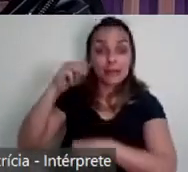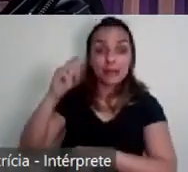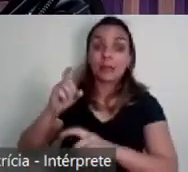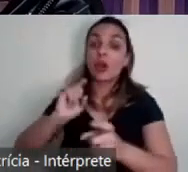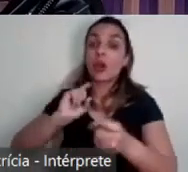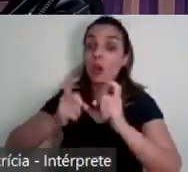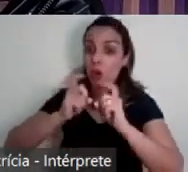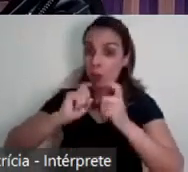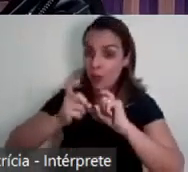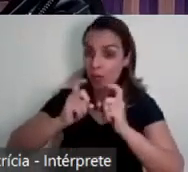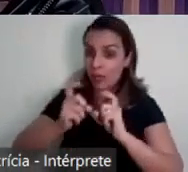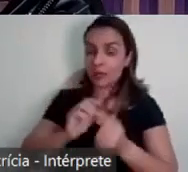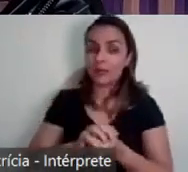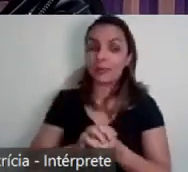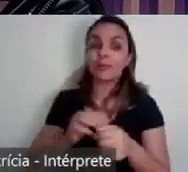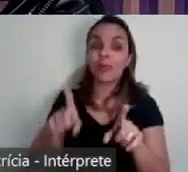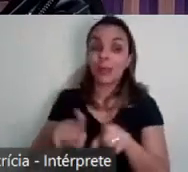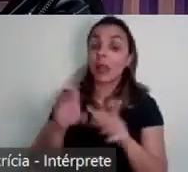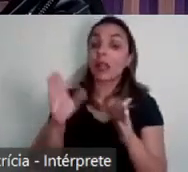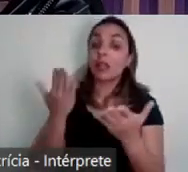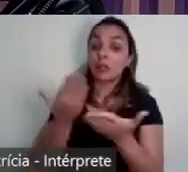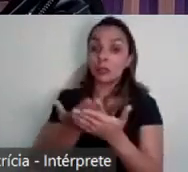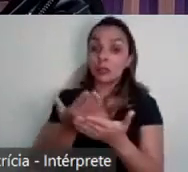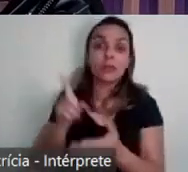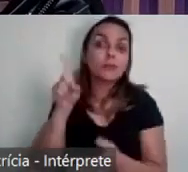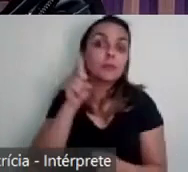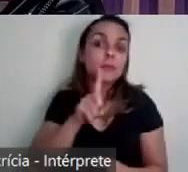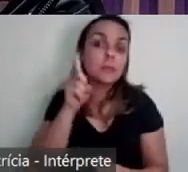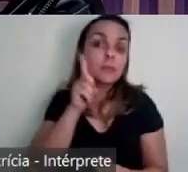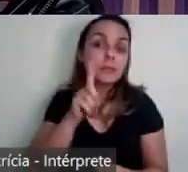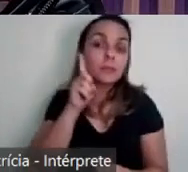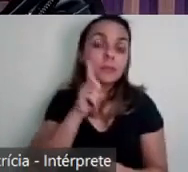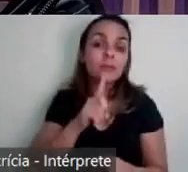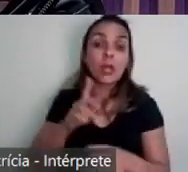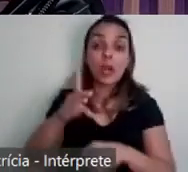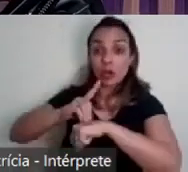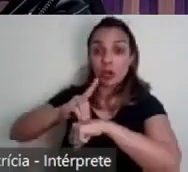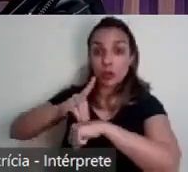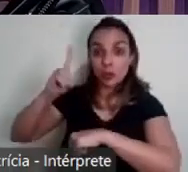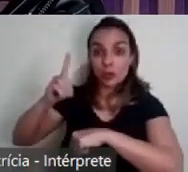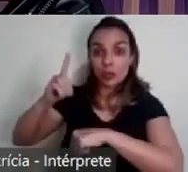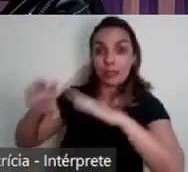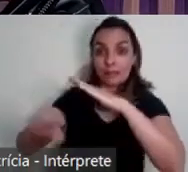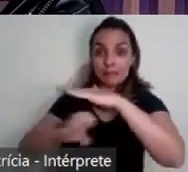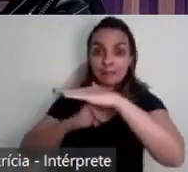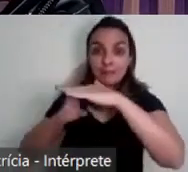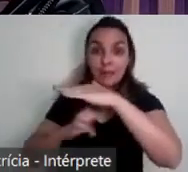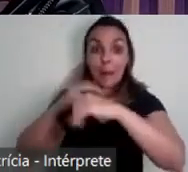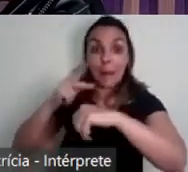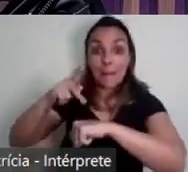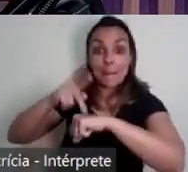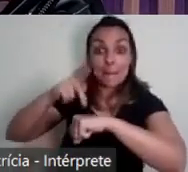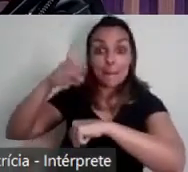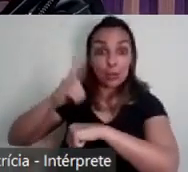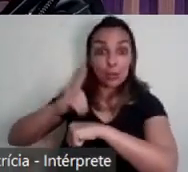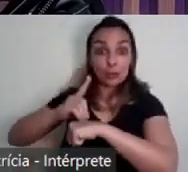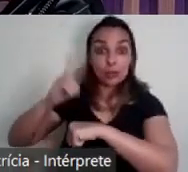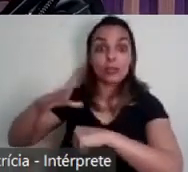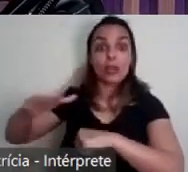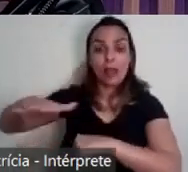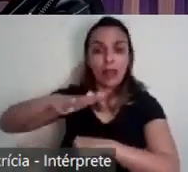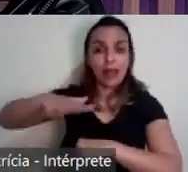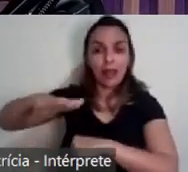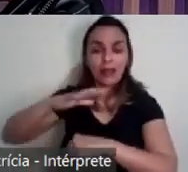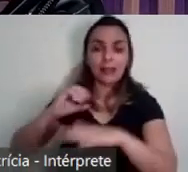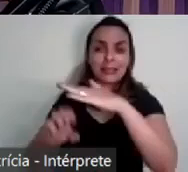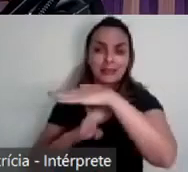área do coaching fiz no Estados Unidos fiz um doutorado na área de negócios e o pós-doutorado também na área de